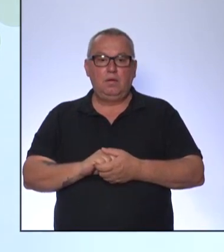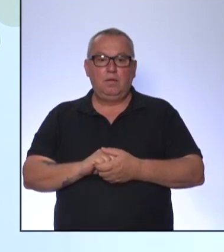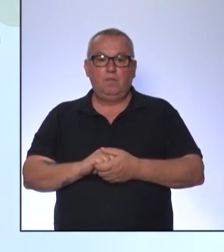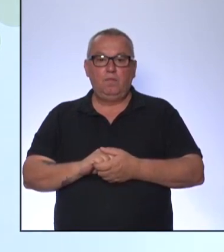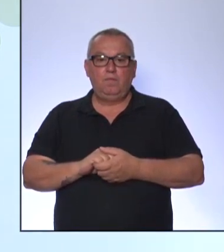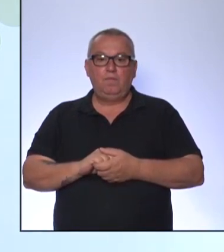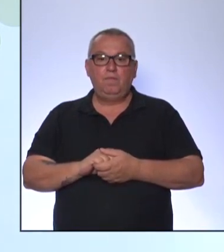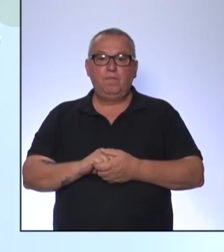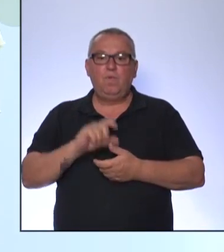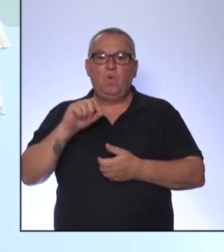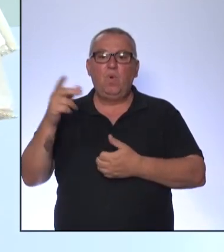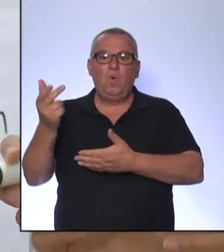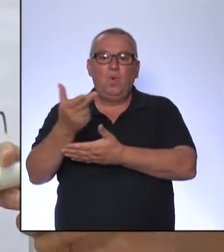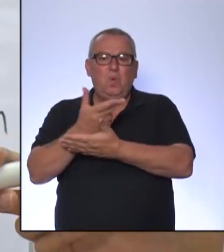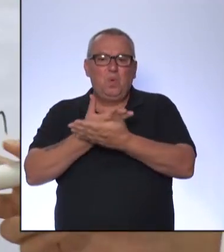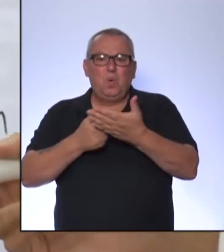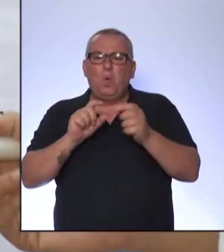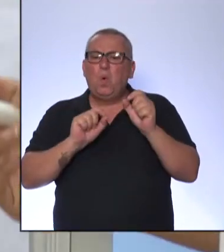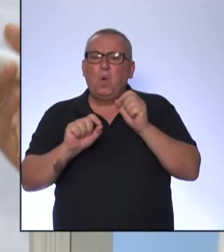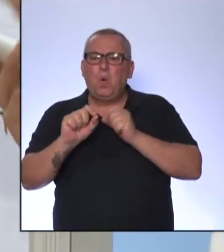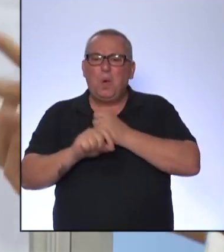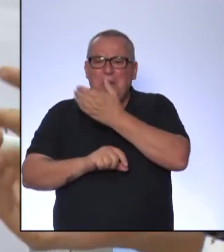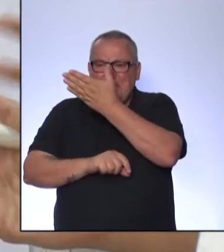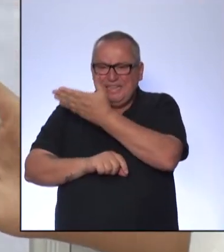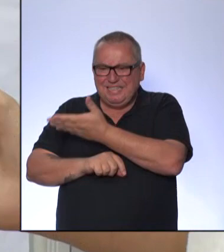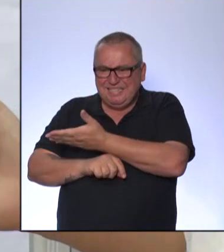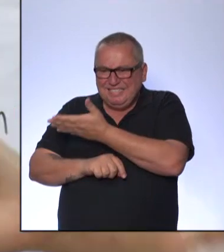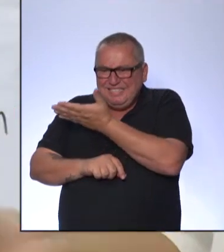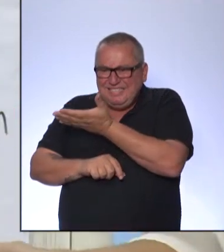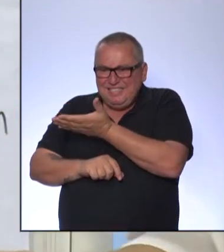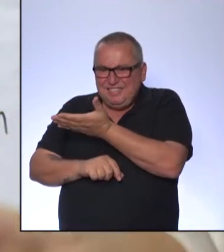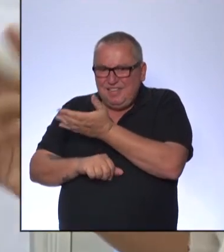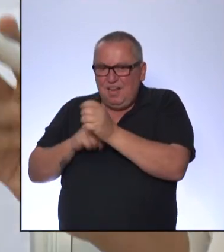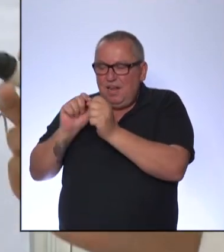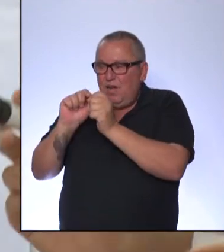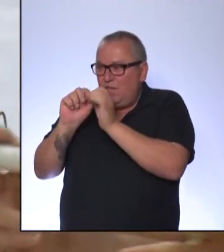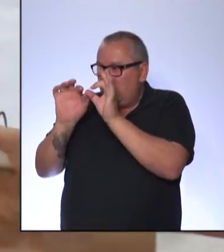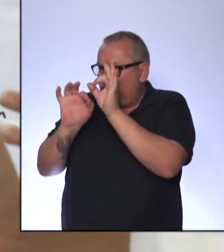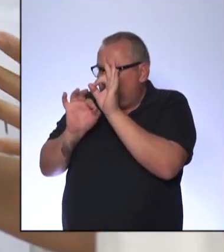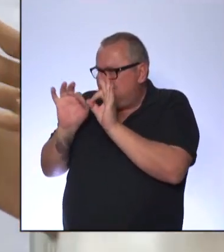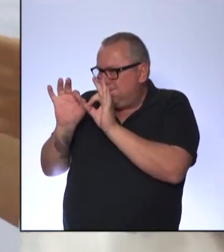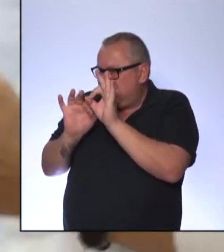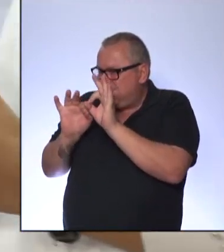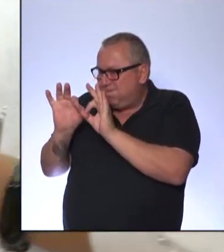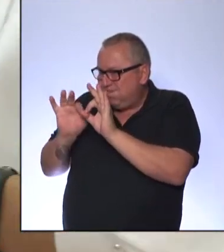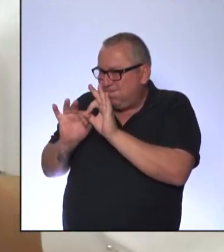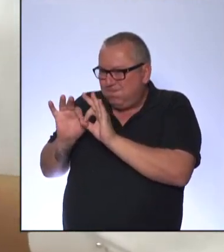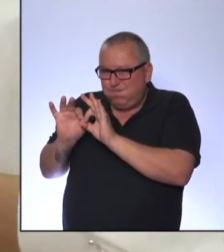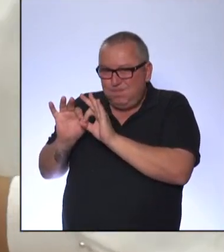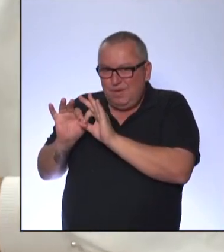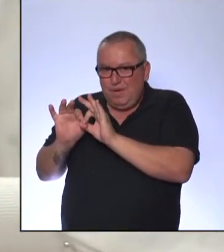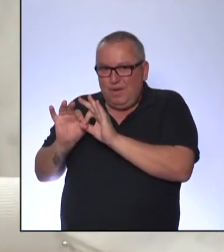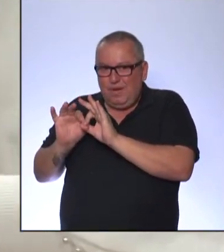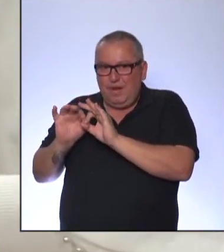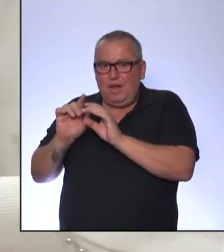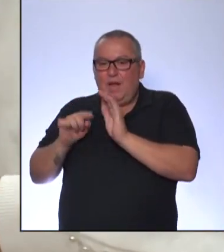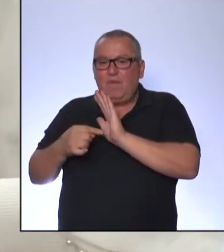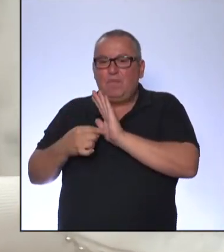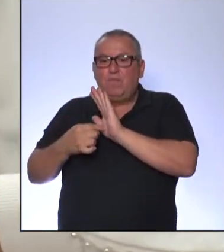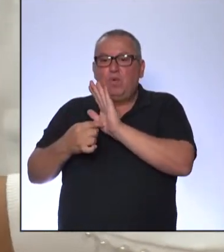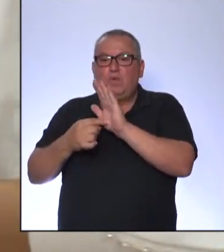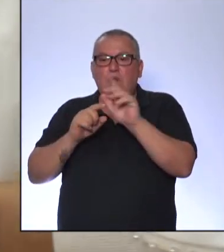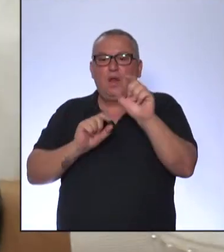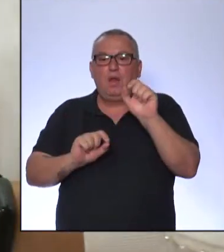O que eu desenhei aqui? Tá? Eu fiz uma estrutura esquemática. Tá? Essa estrutura esquemática ela vai demonstrar